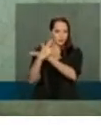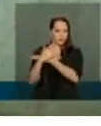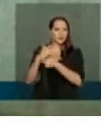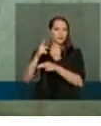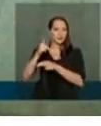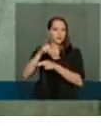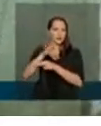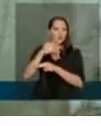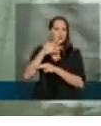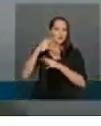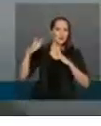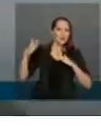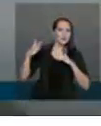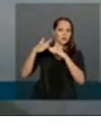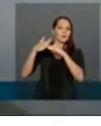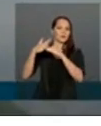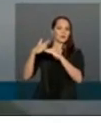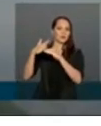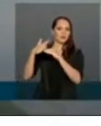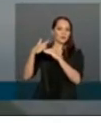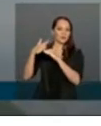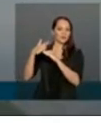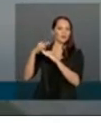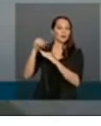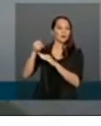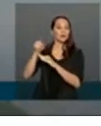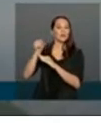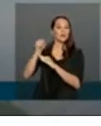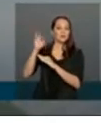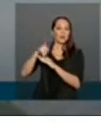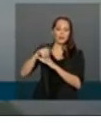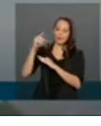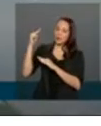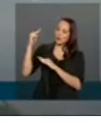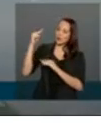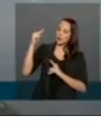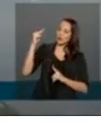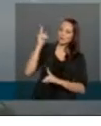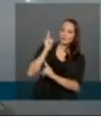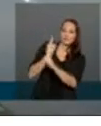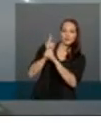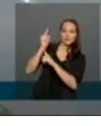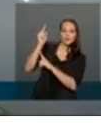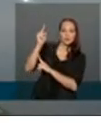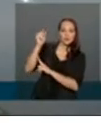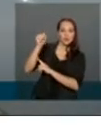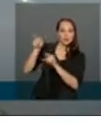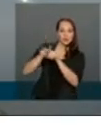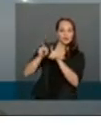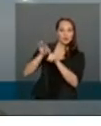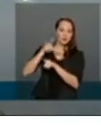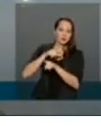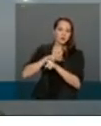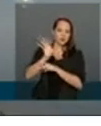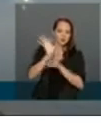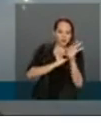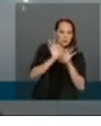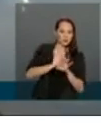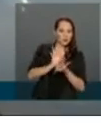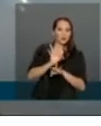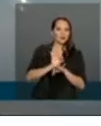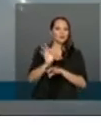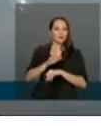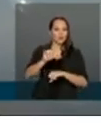uma interceptação para que aquele alvo seja identificado e sejam adotadas as medidas